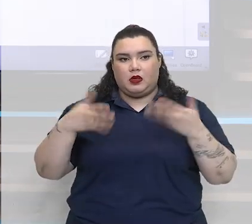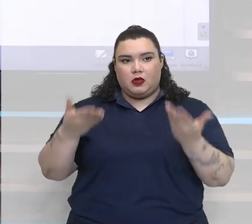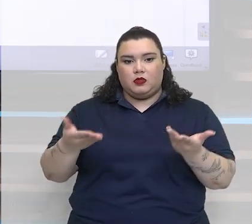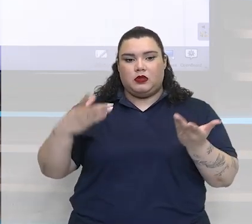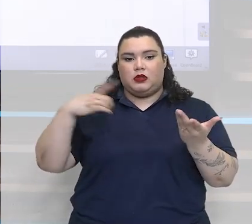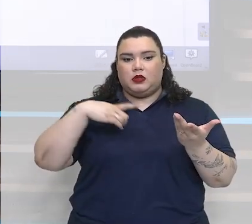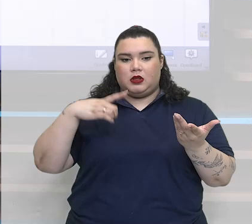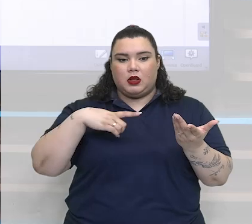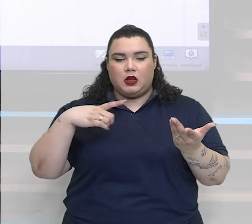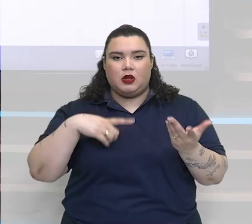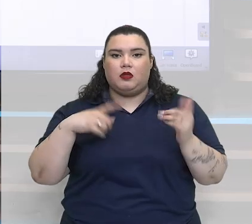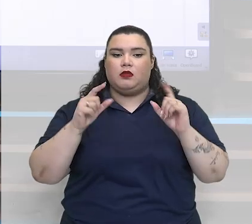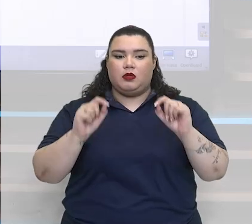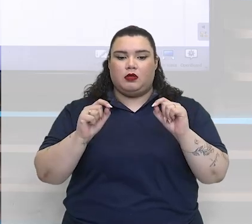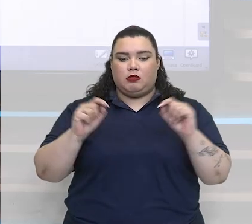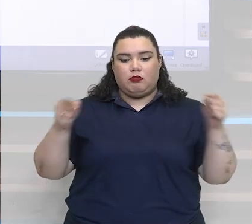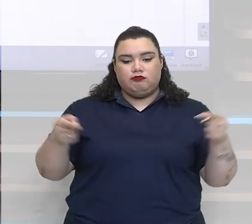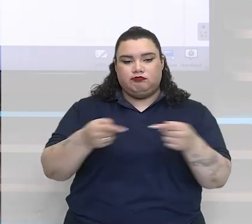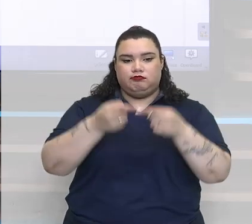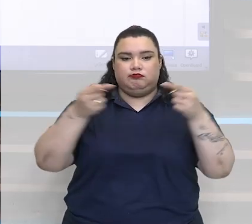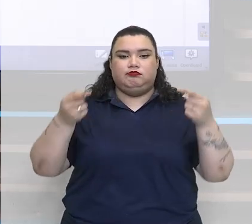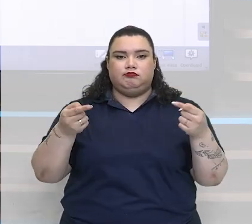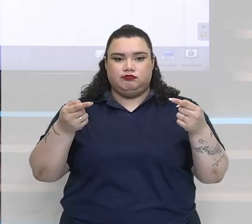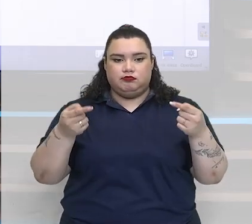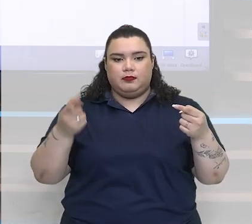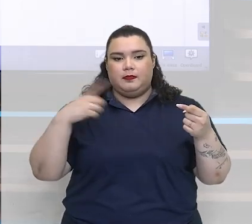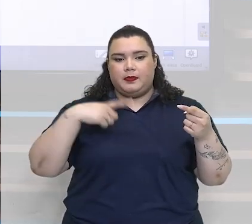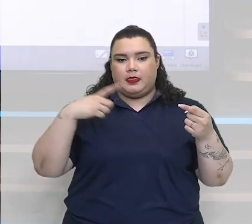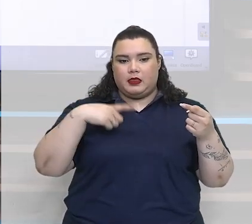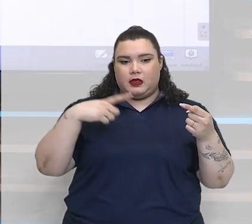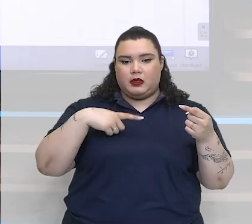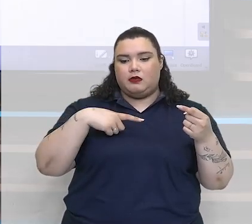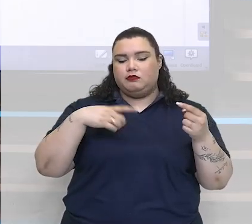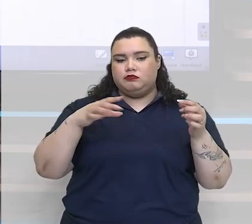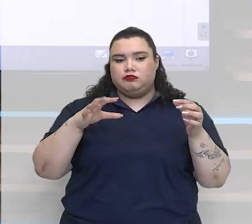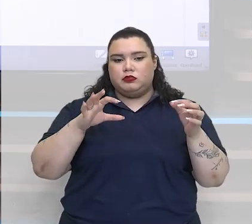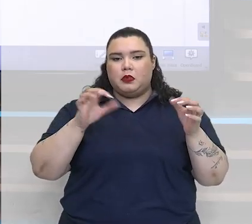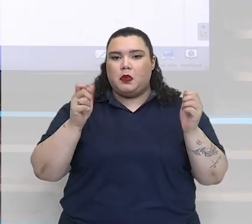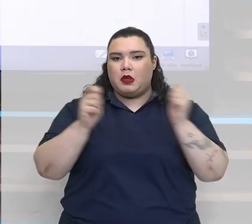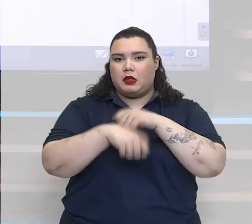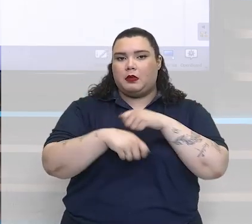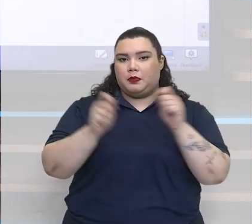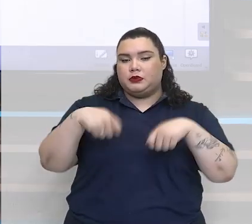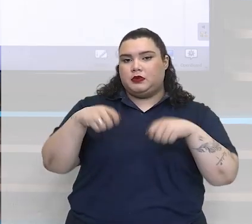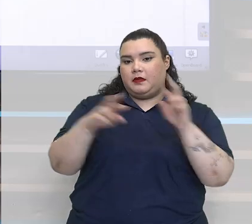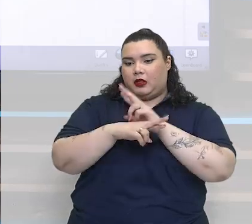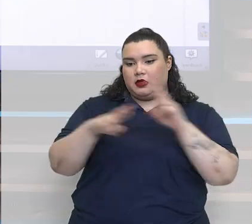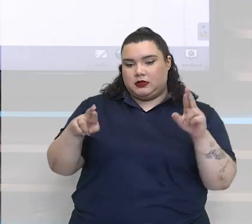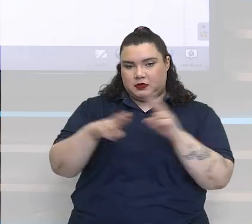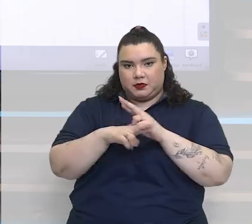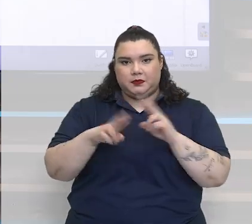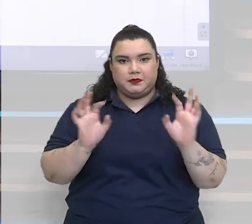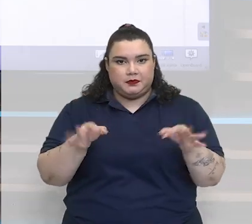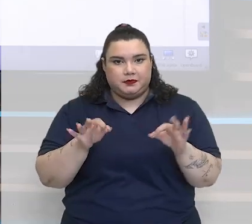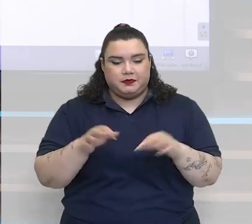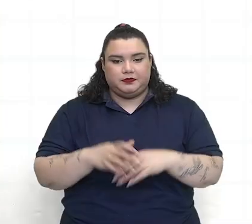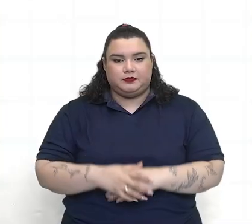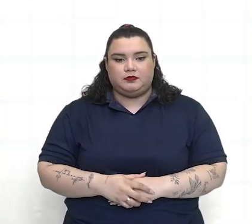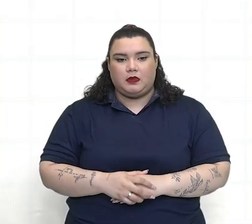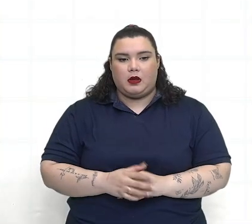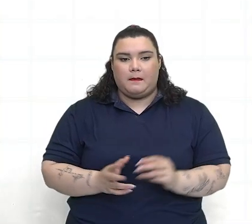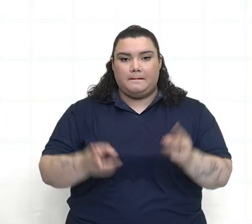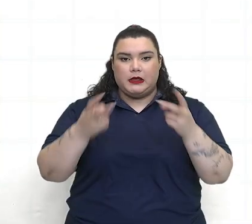elas estejam associadas, elas estejam imbricadas, relacionadas. Veja então,